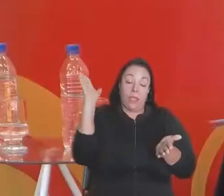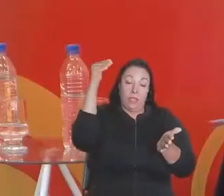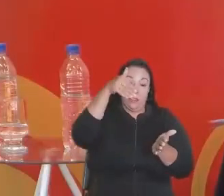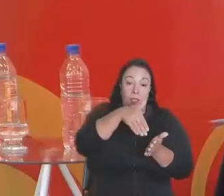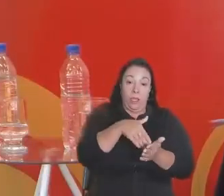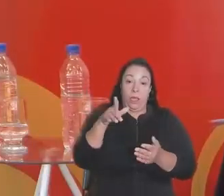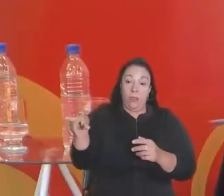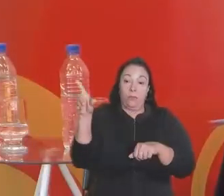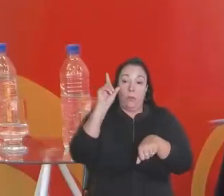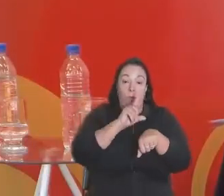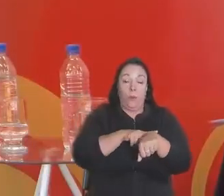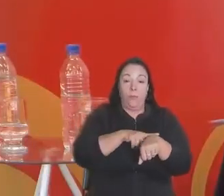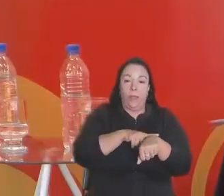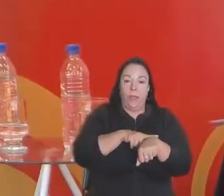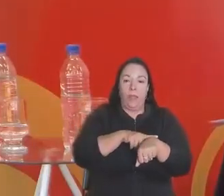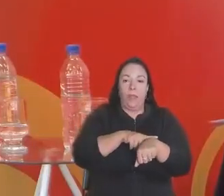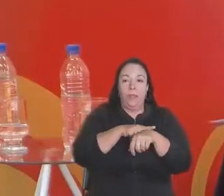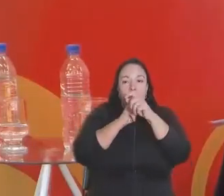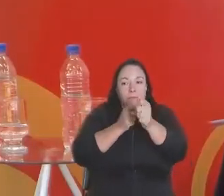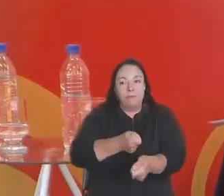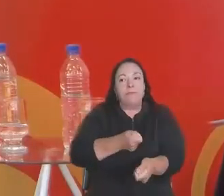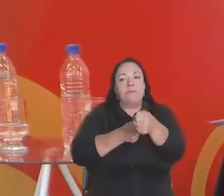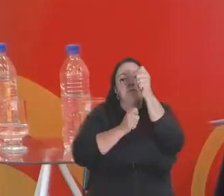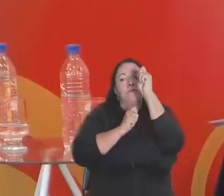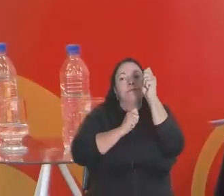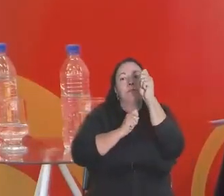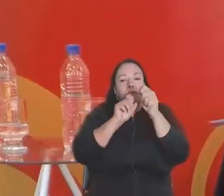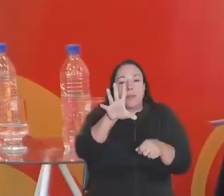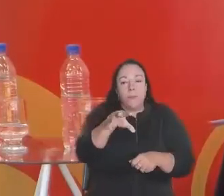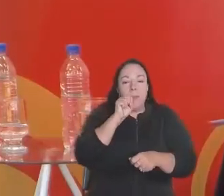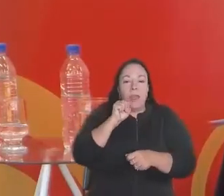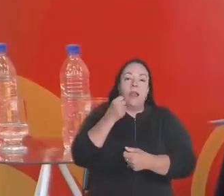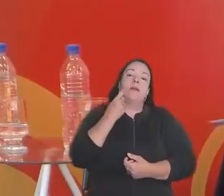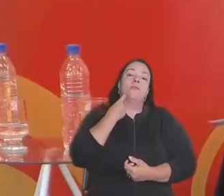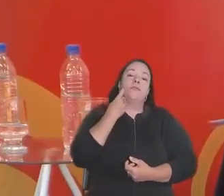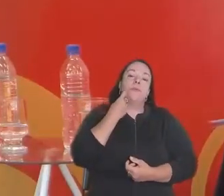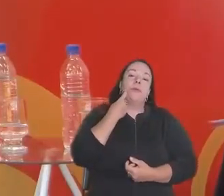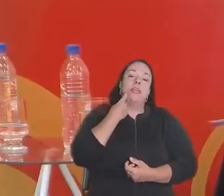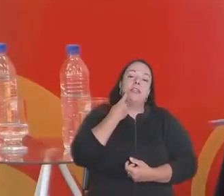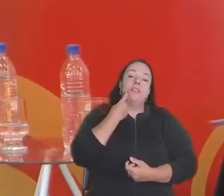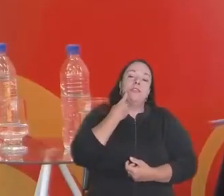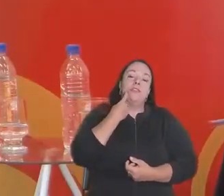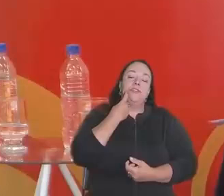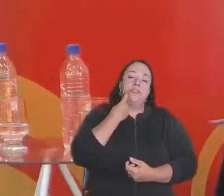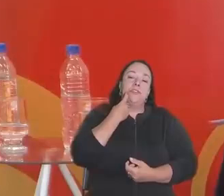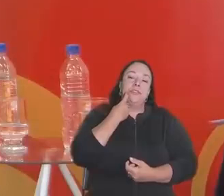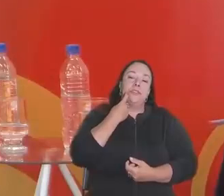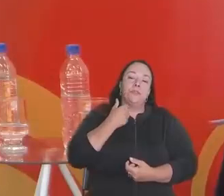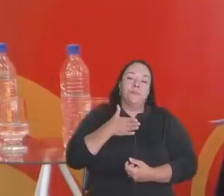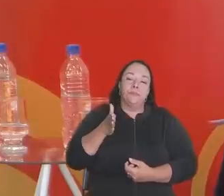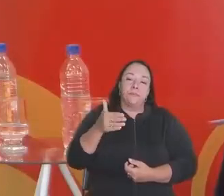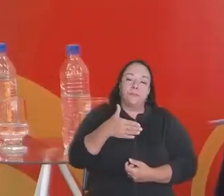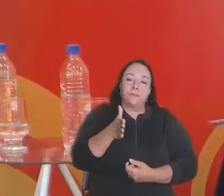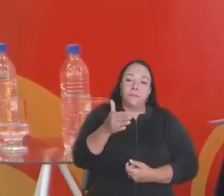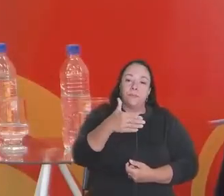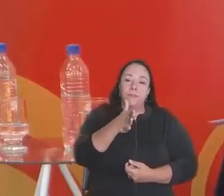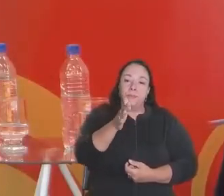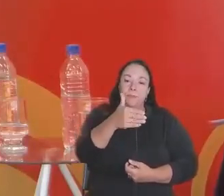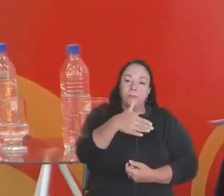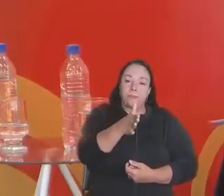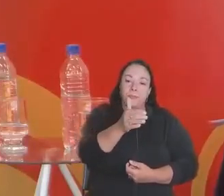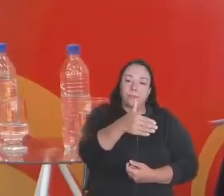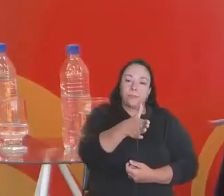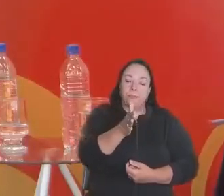nós pegamos o peixe. E foi nesse dia foi uma pescaria assim, fantástica, onde deu muitos